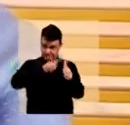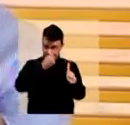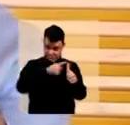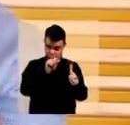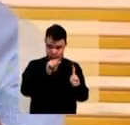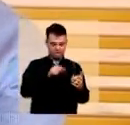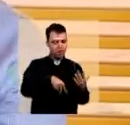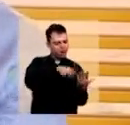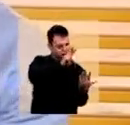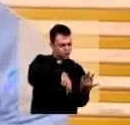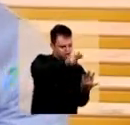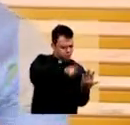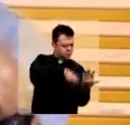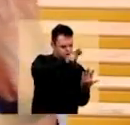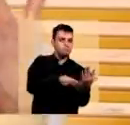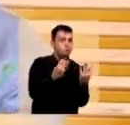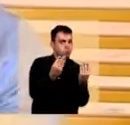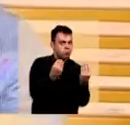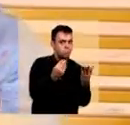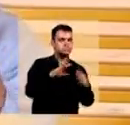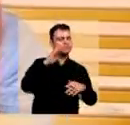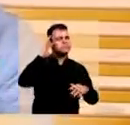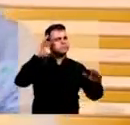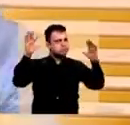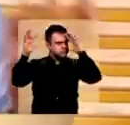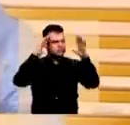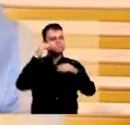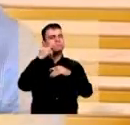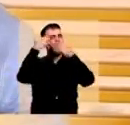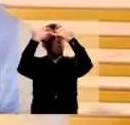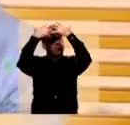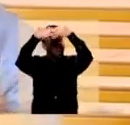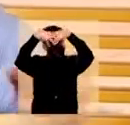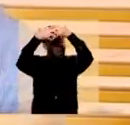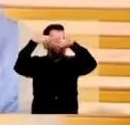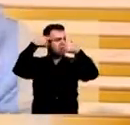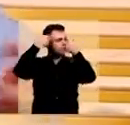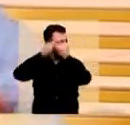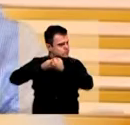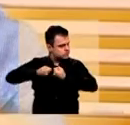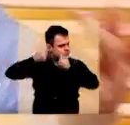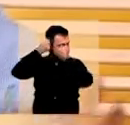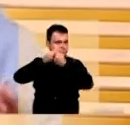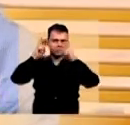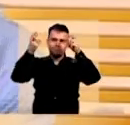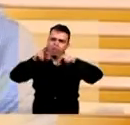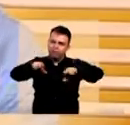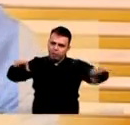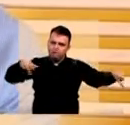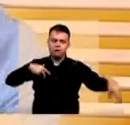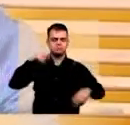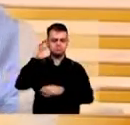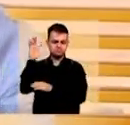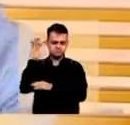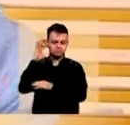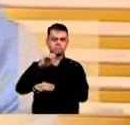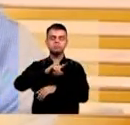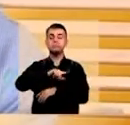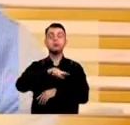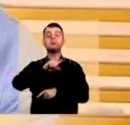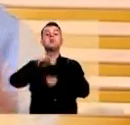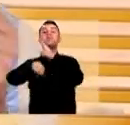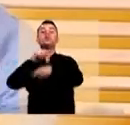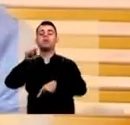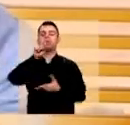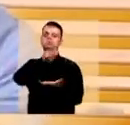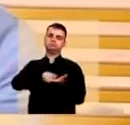primeiro precisa ler bastante e refletir, né? Raciocinar sobre os vários temas, né? Para depois passar para a